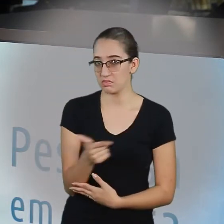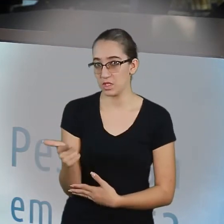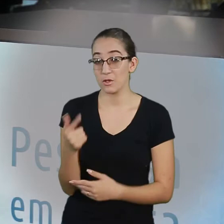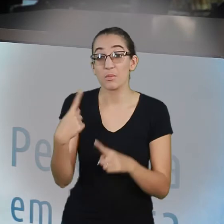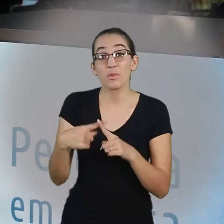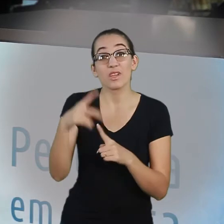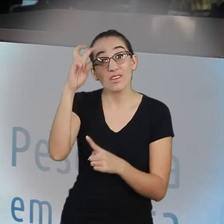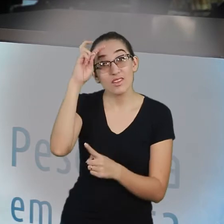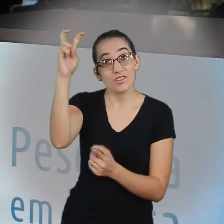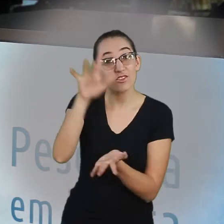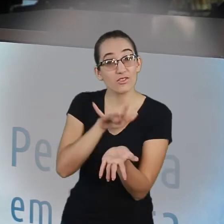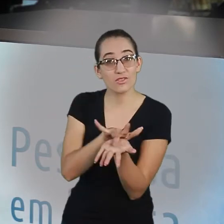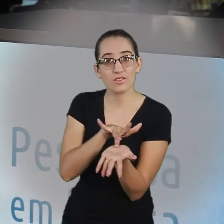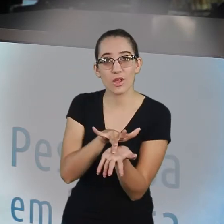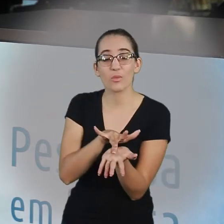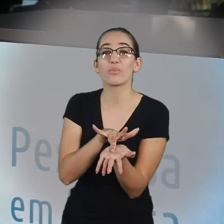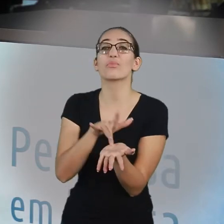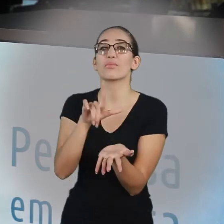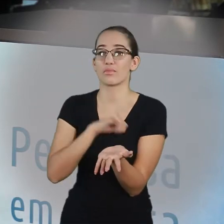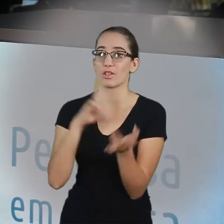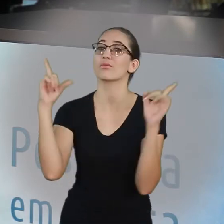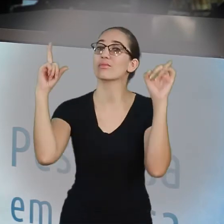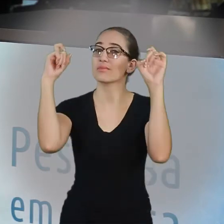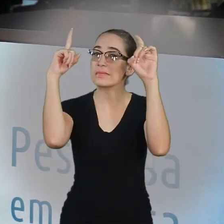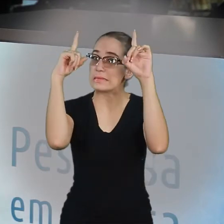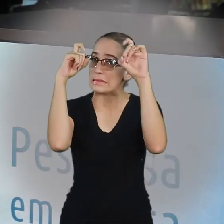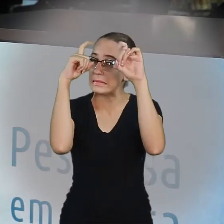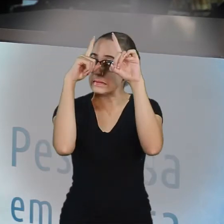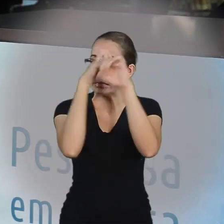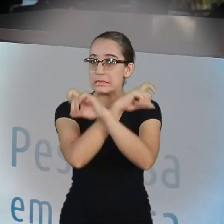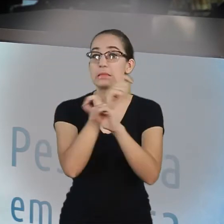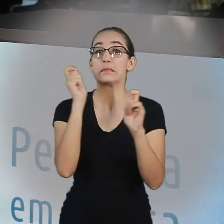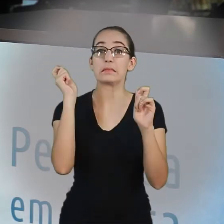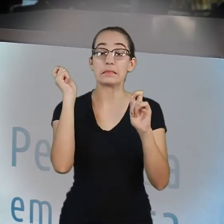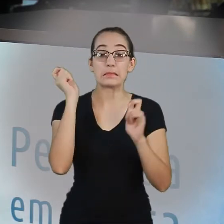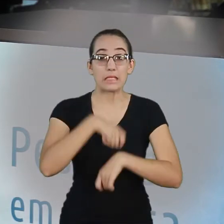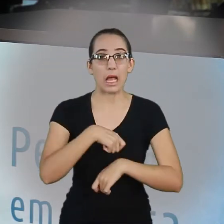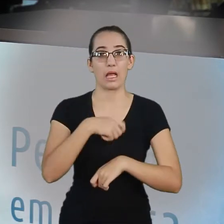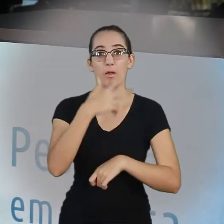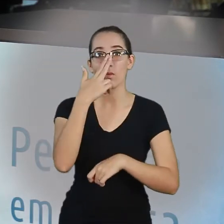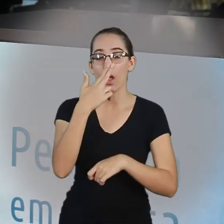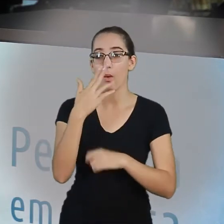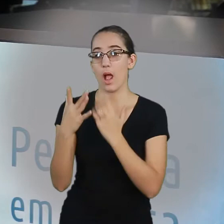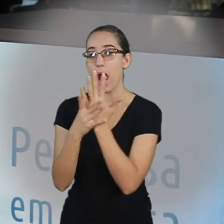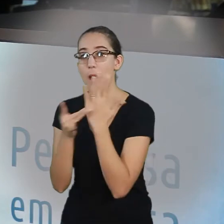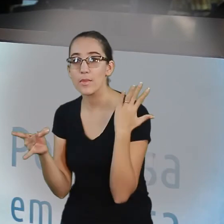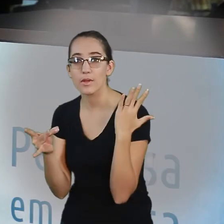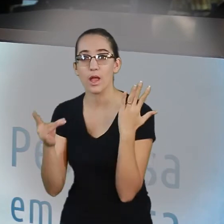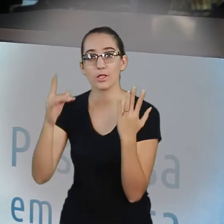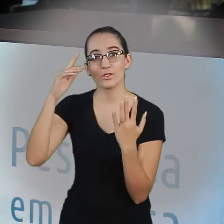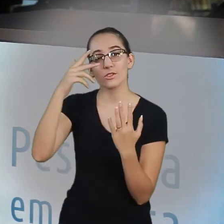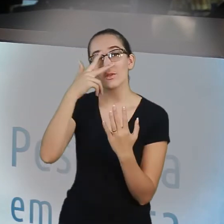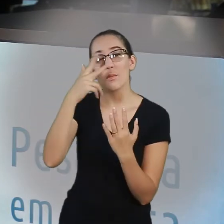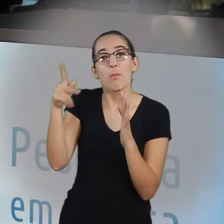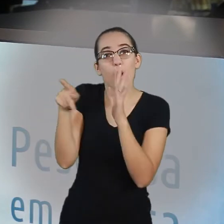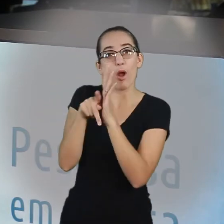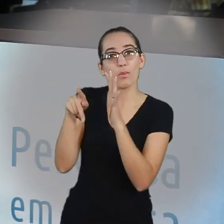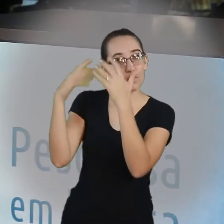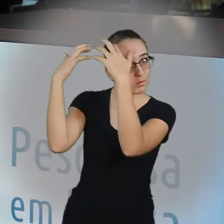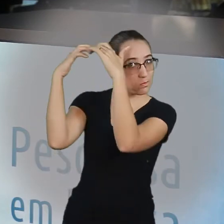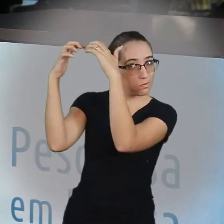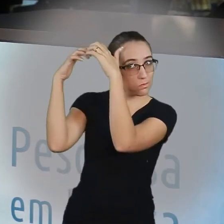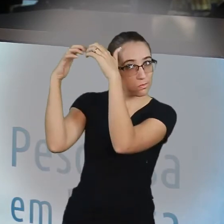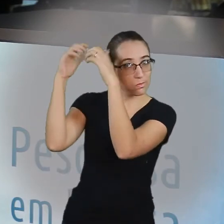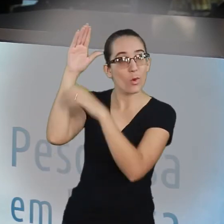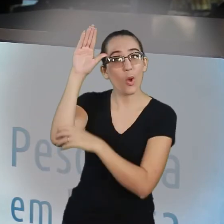artificial é extremamente difícil a gente combinar habilidades cognitivas. E combinar